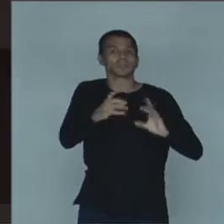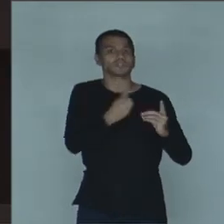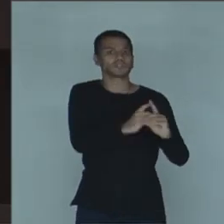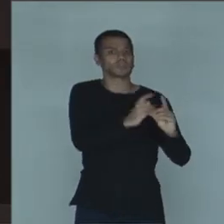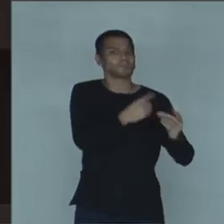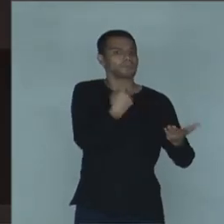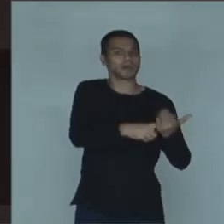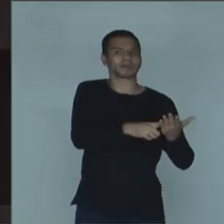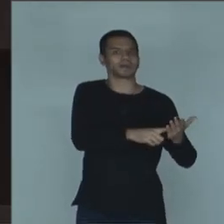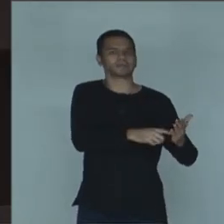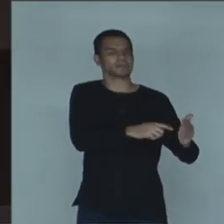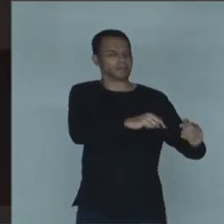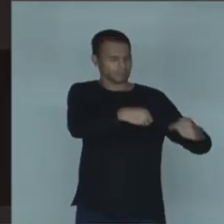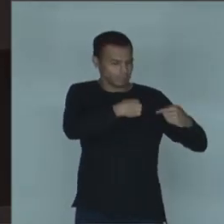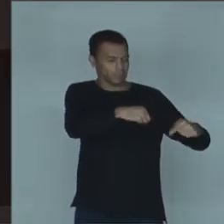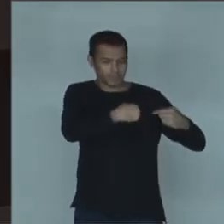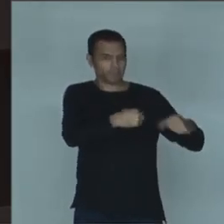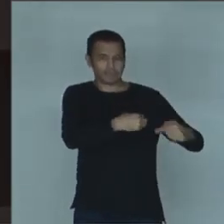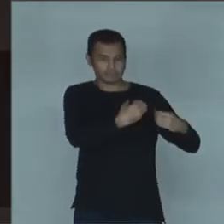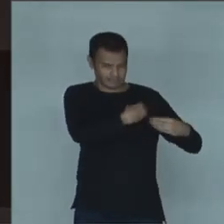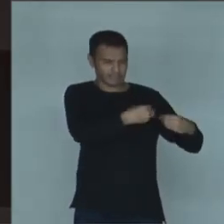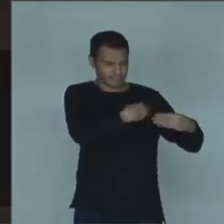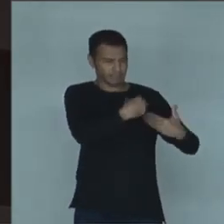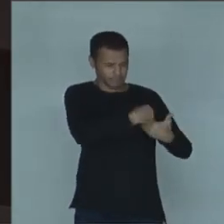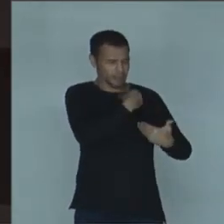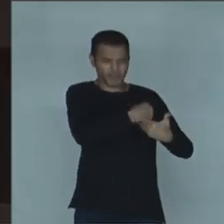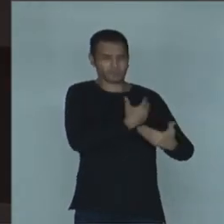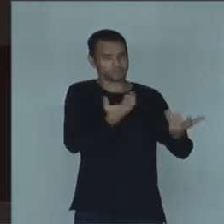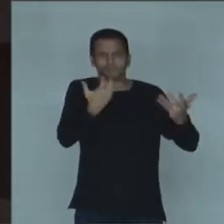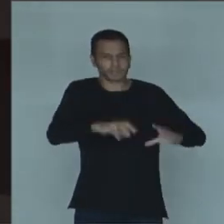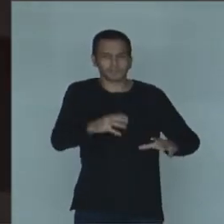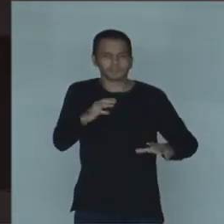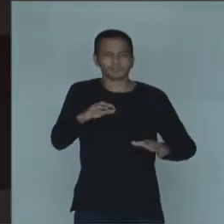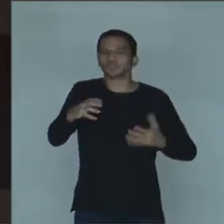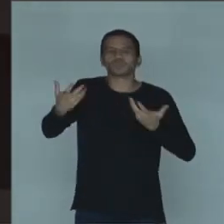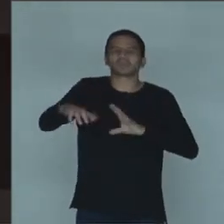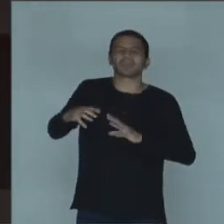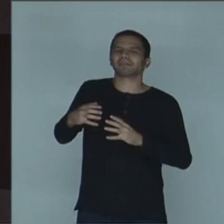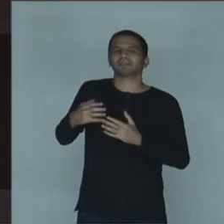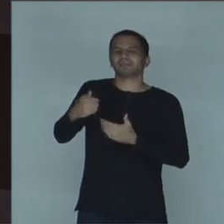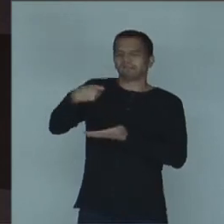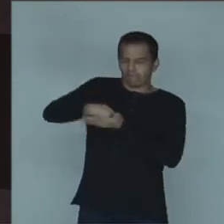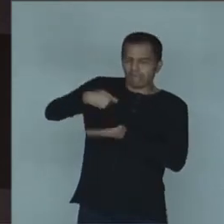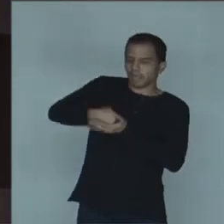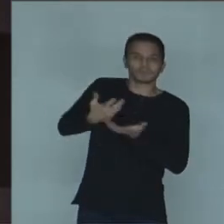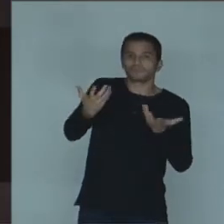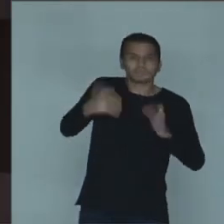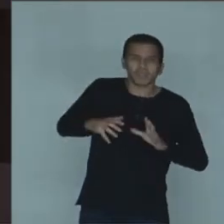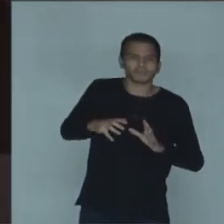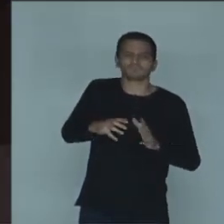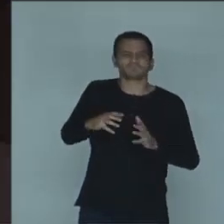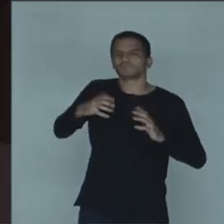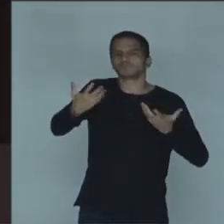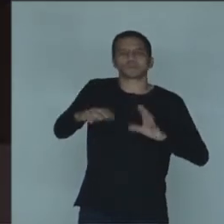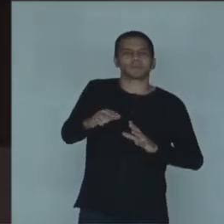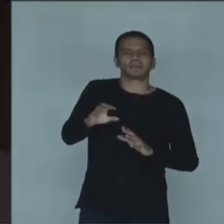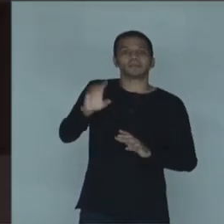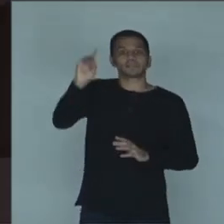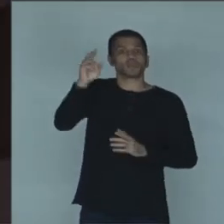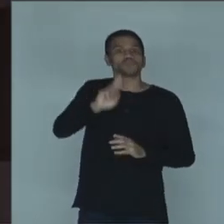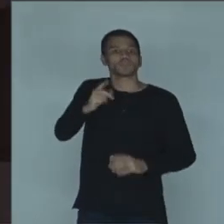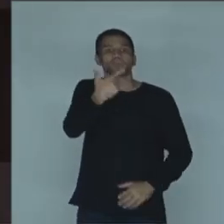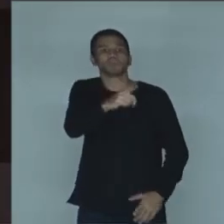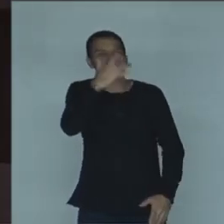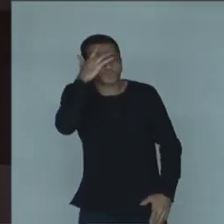não quer um pastor como cobertura espiritual não querem não querem cobrança não querem não querem que Deus usa alguém